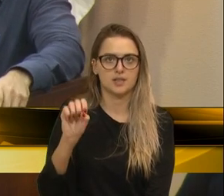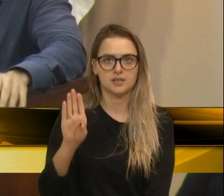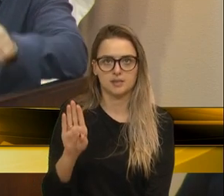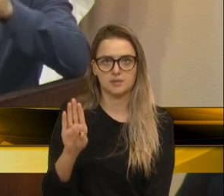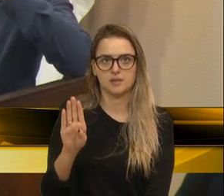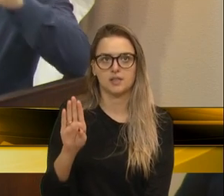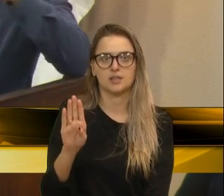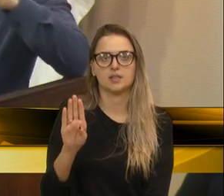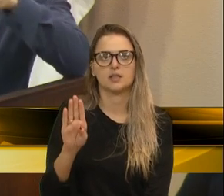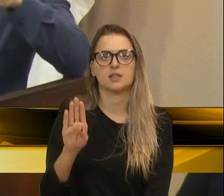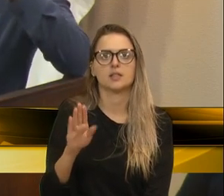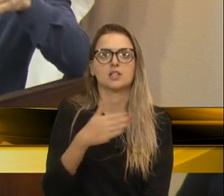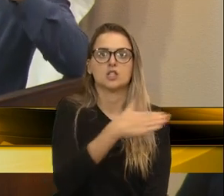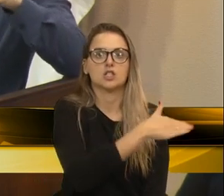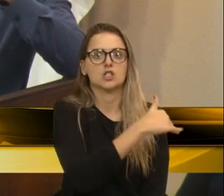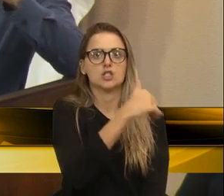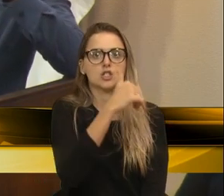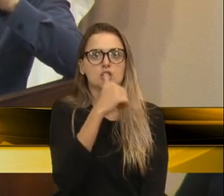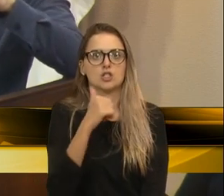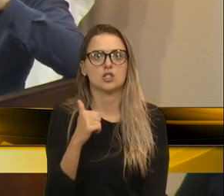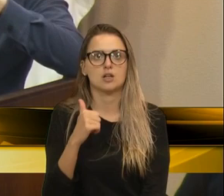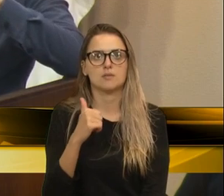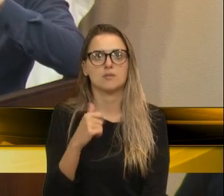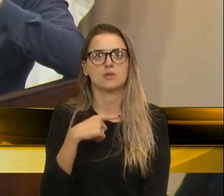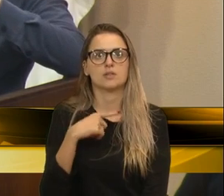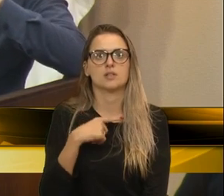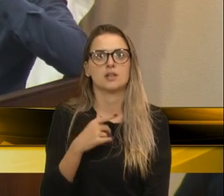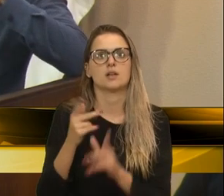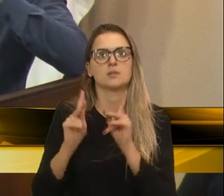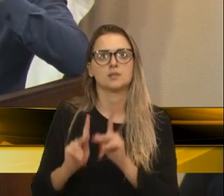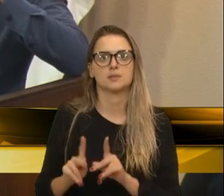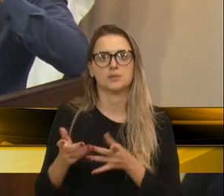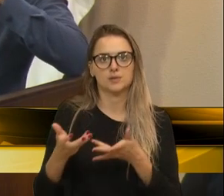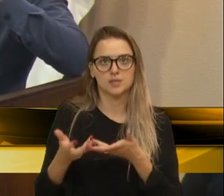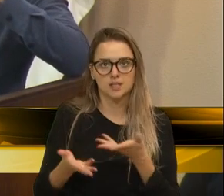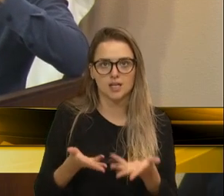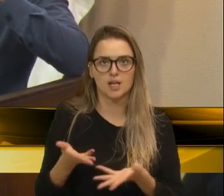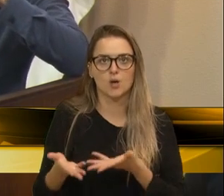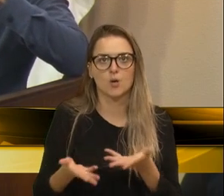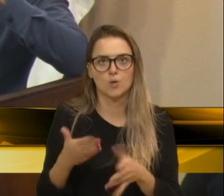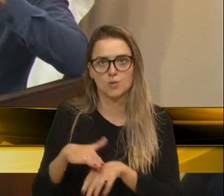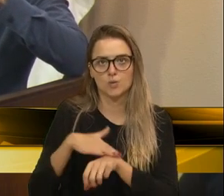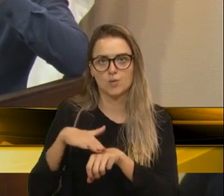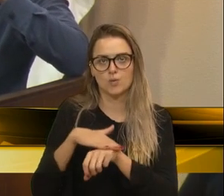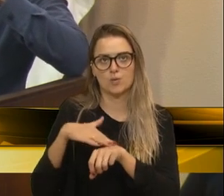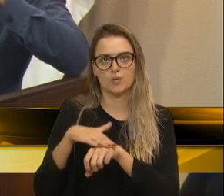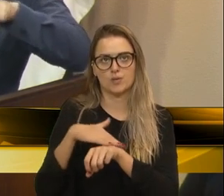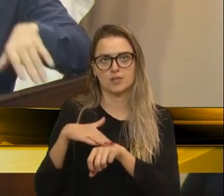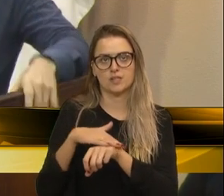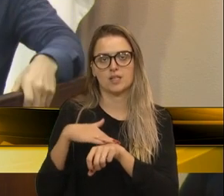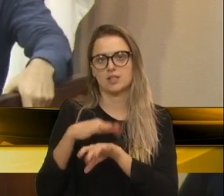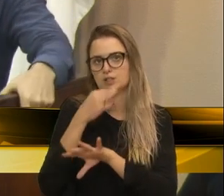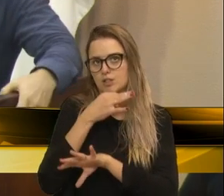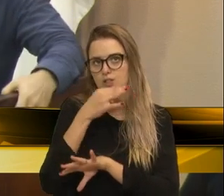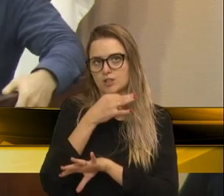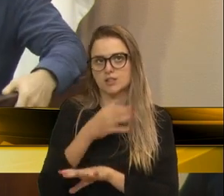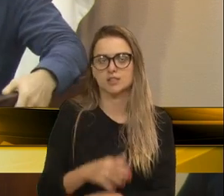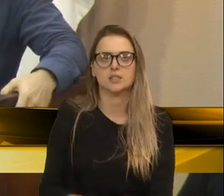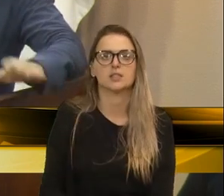A assessoria dela chamou ela, sai do plenário e vem aqui, tem um pessoal te atender, de Caxias do Sul, que a senhora atenda a